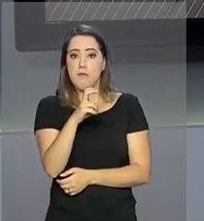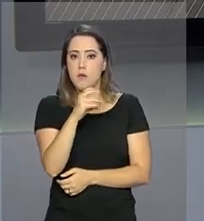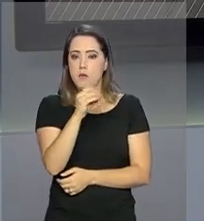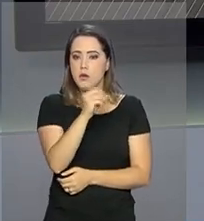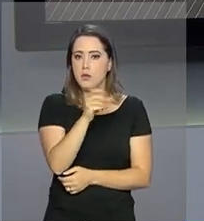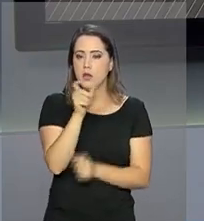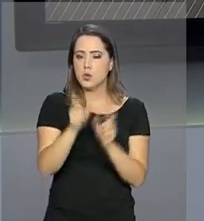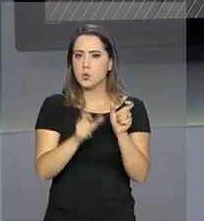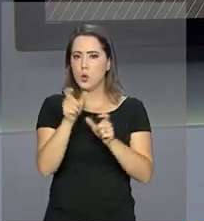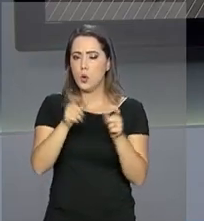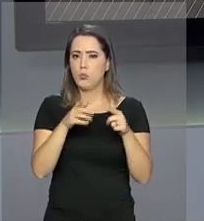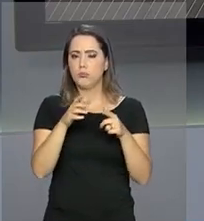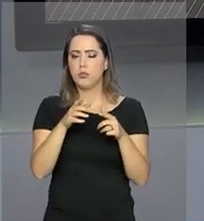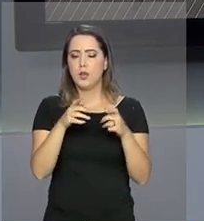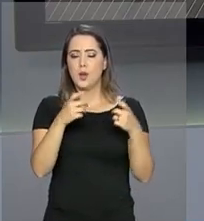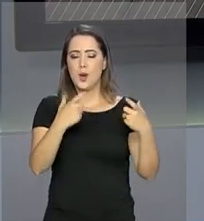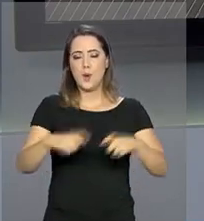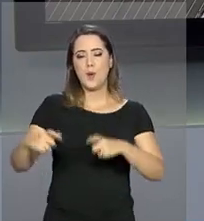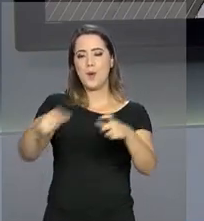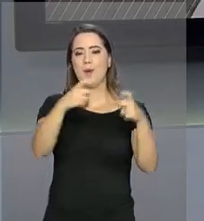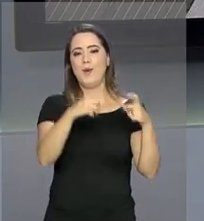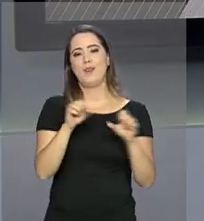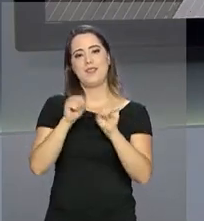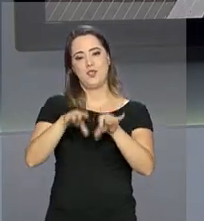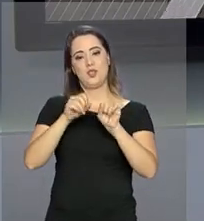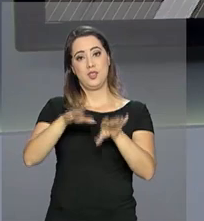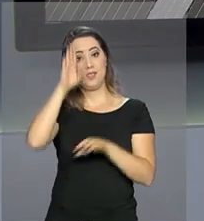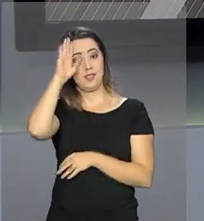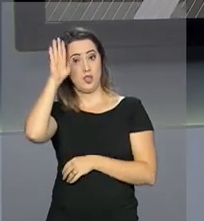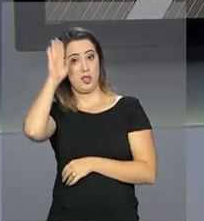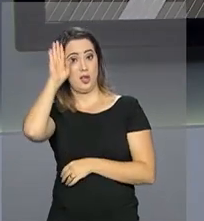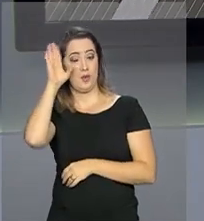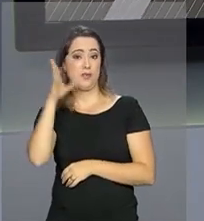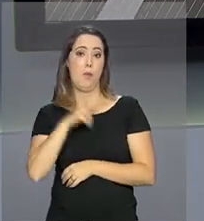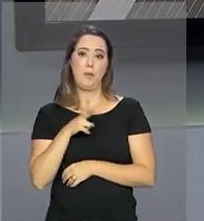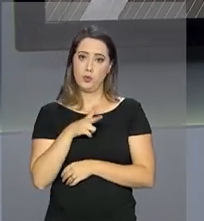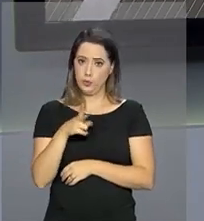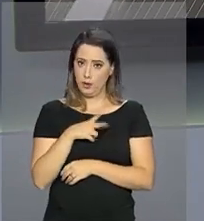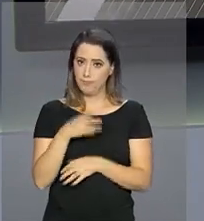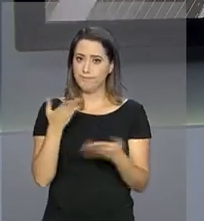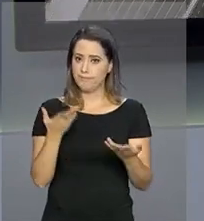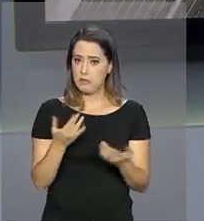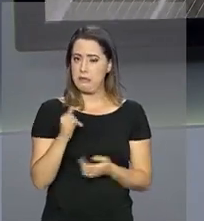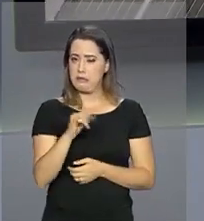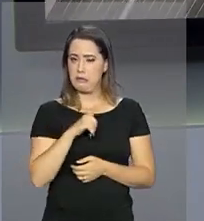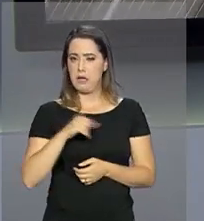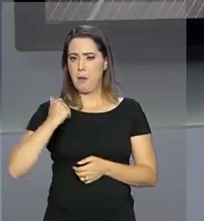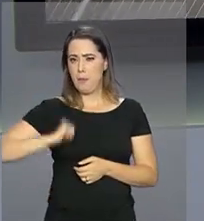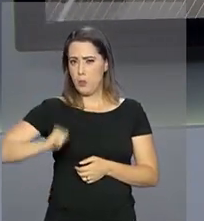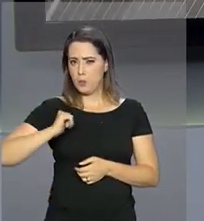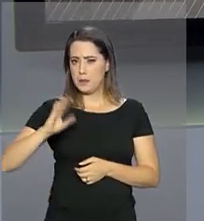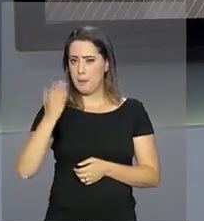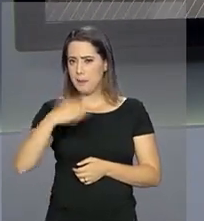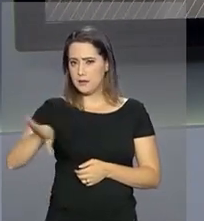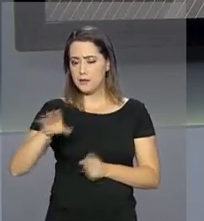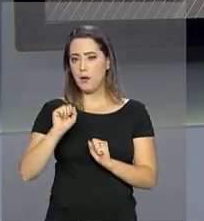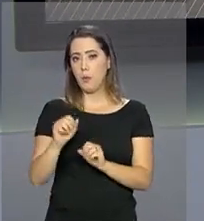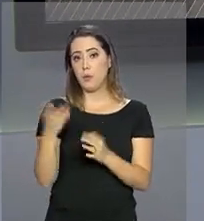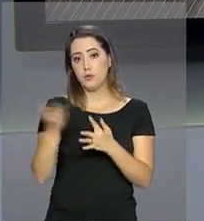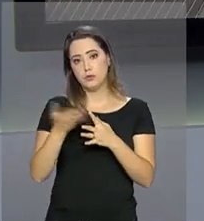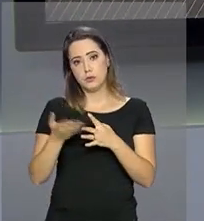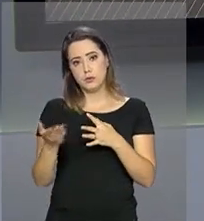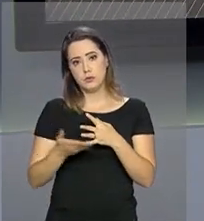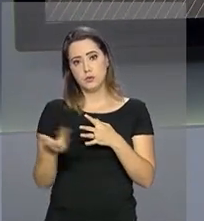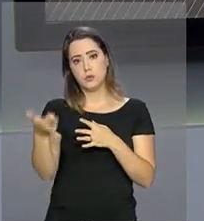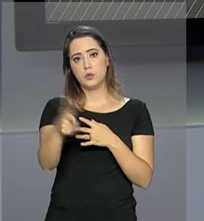privadas de ensino superior vale lembrar que os alunos que obtiverem bolsa parcial do prouni poderão financiar o